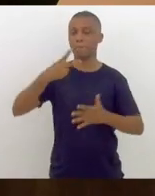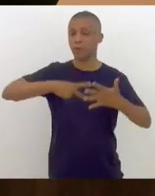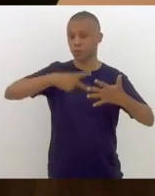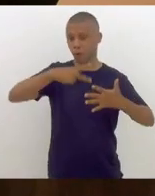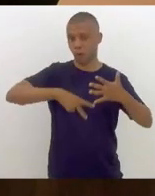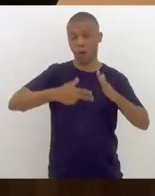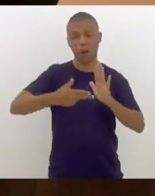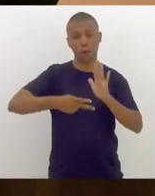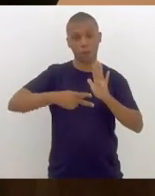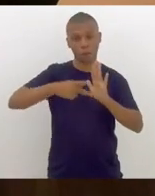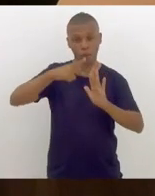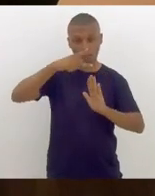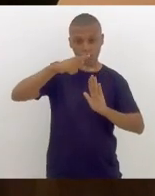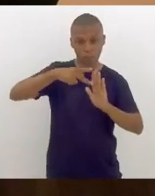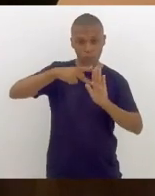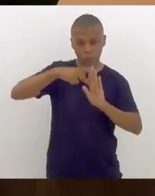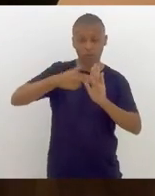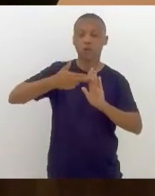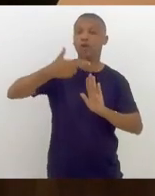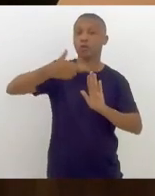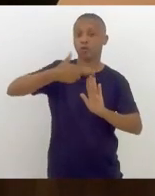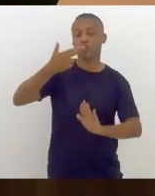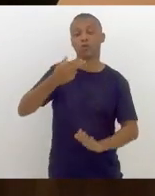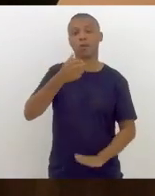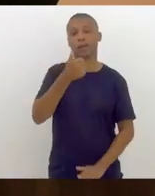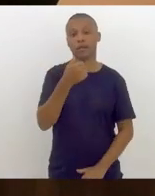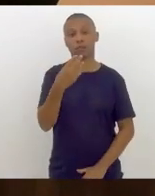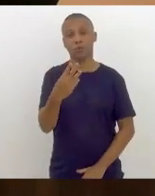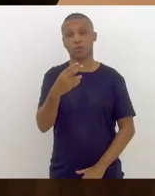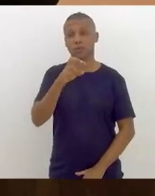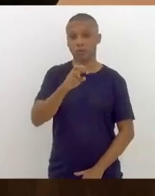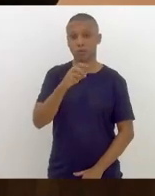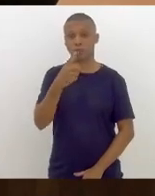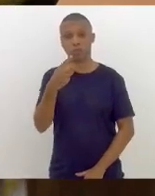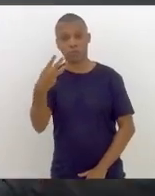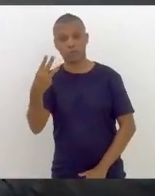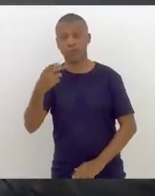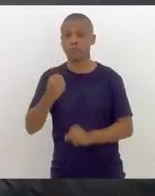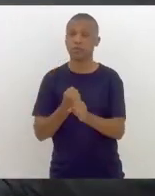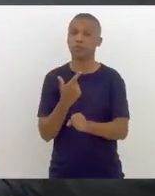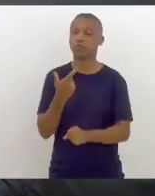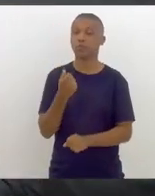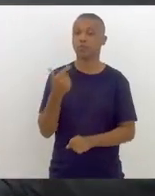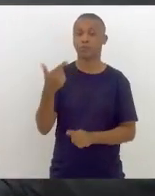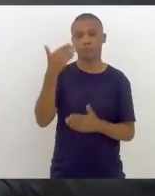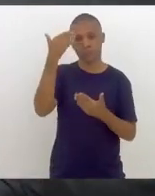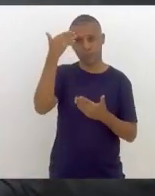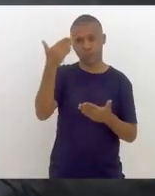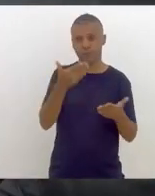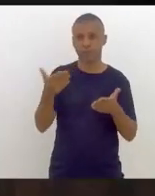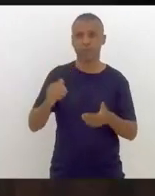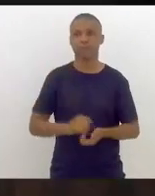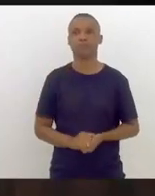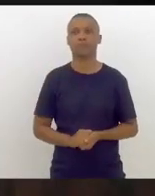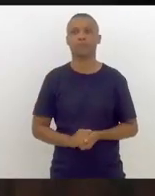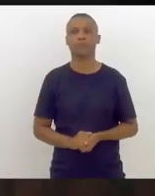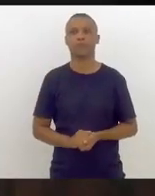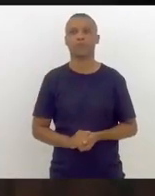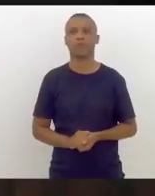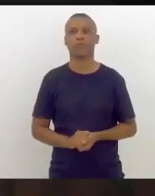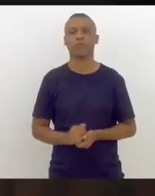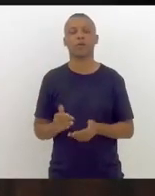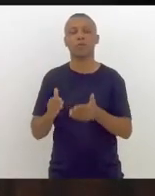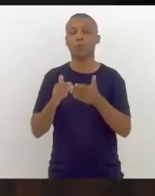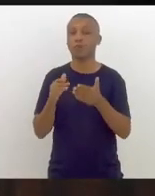1453 de 2022 muito obrigada a assessoria da mesa por gentileza